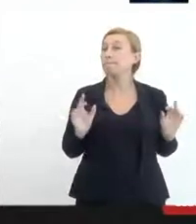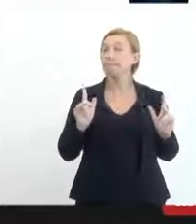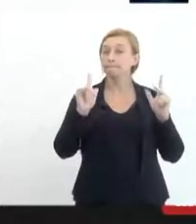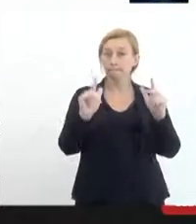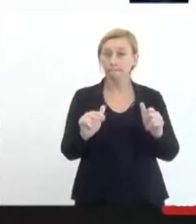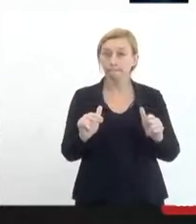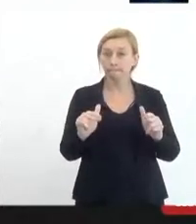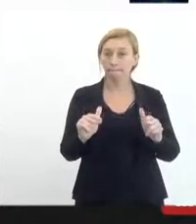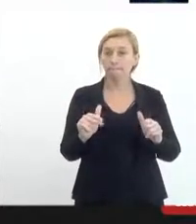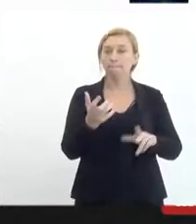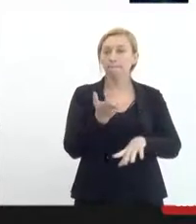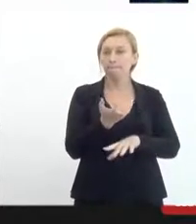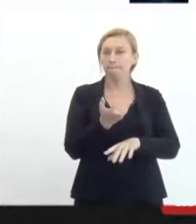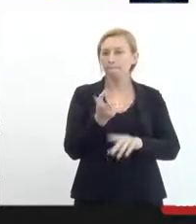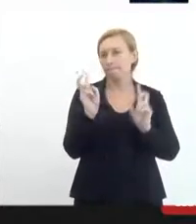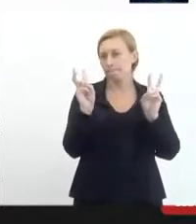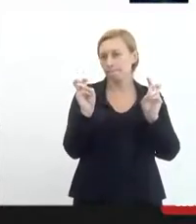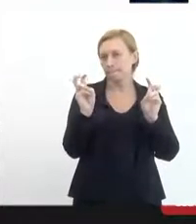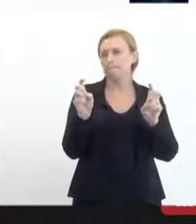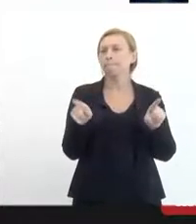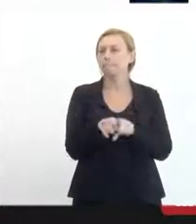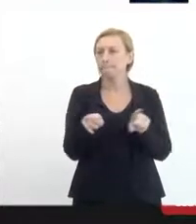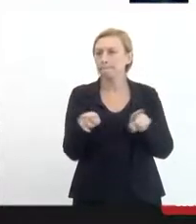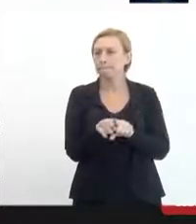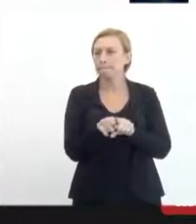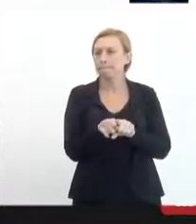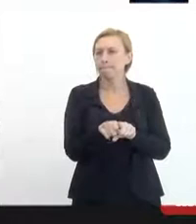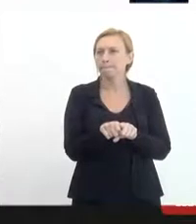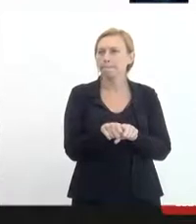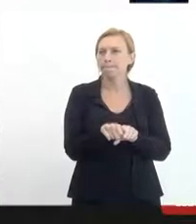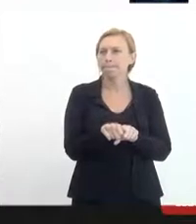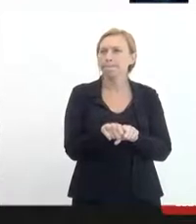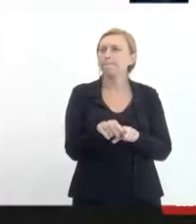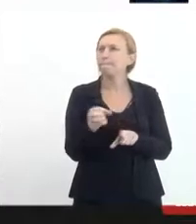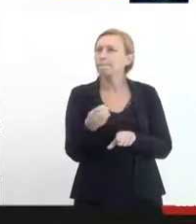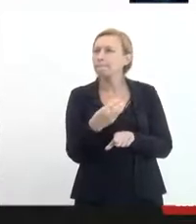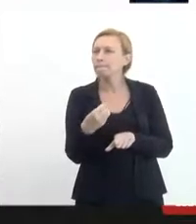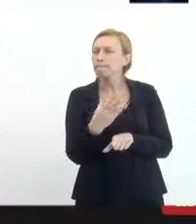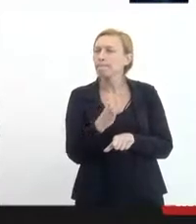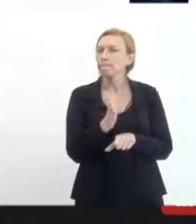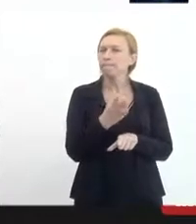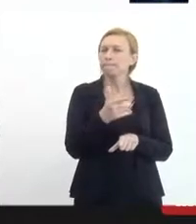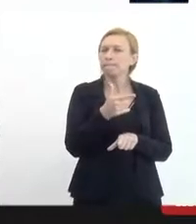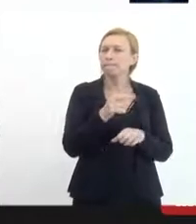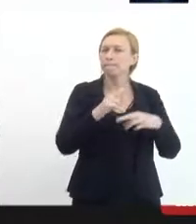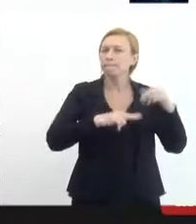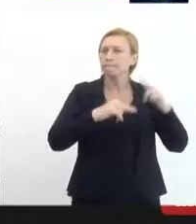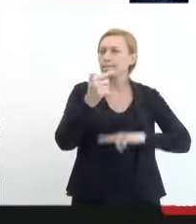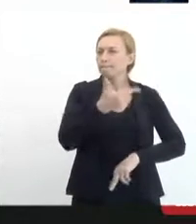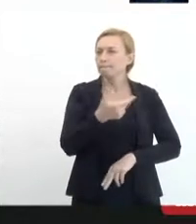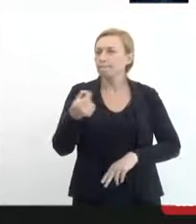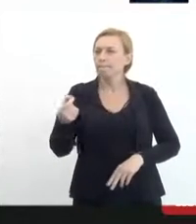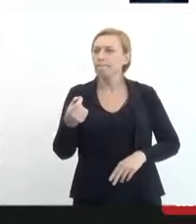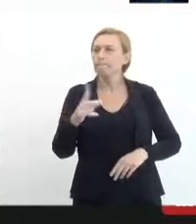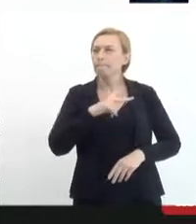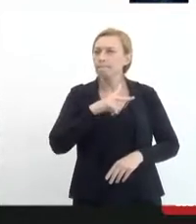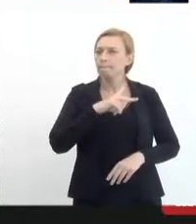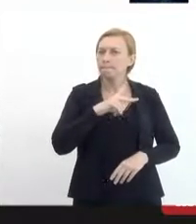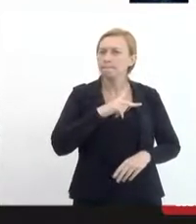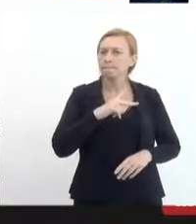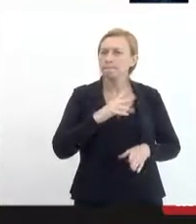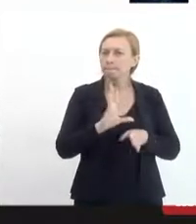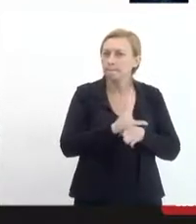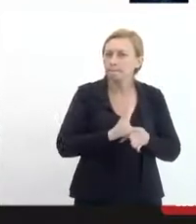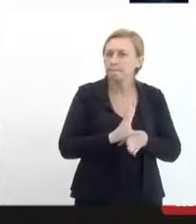igual matéria. Temos também precedente recente de julho de 2020 no próprio Conselho de Contribuintes,